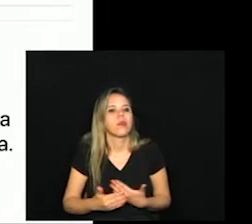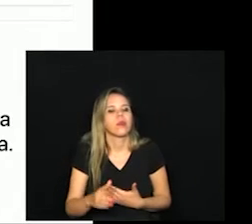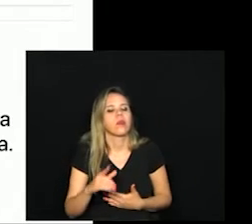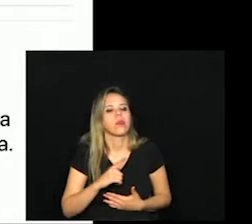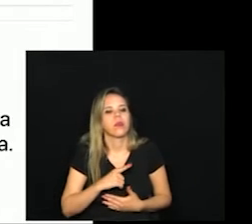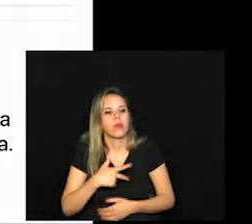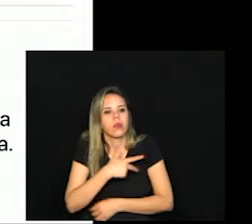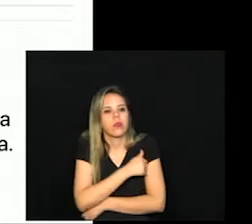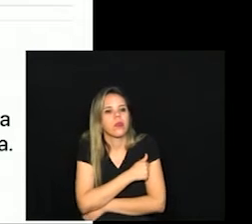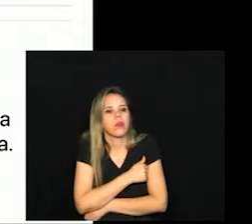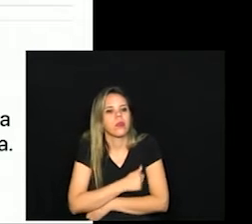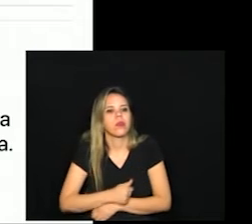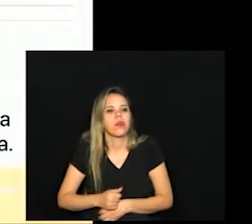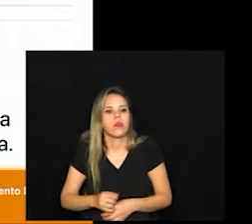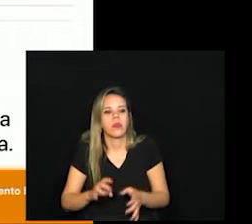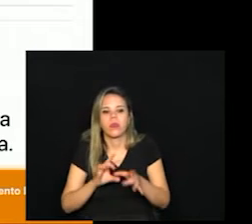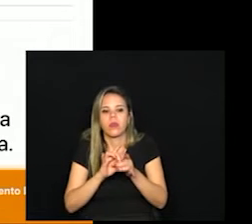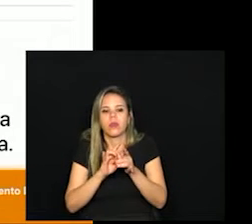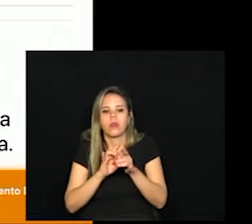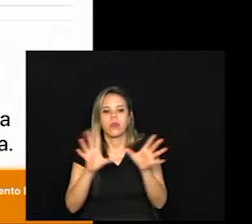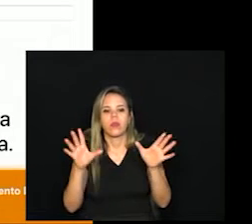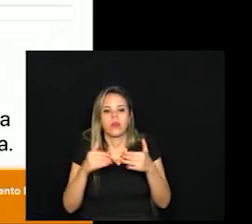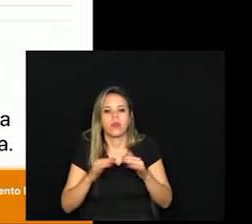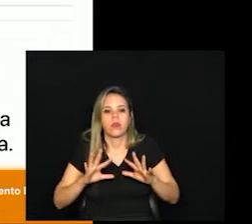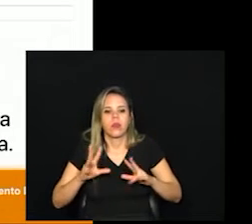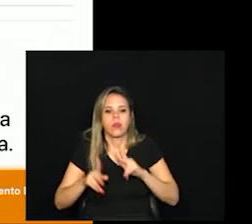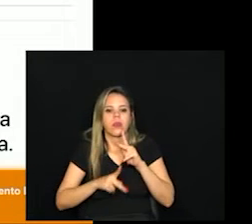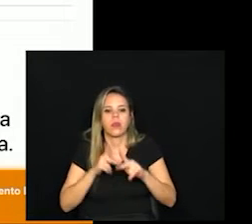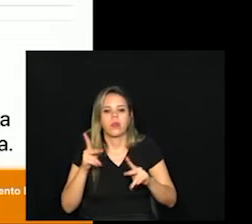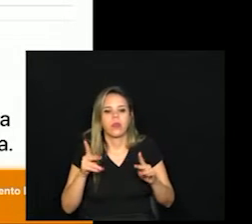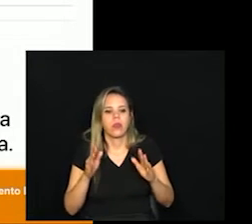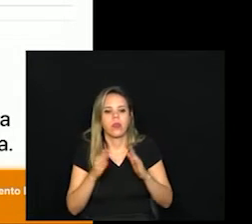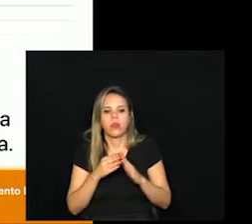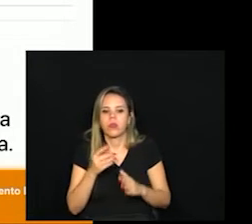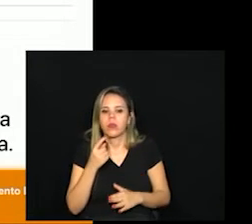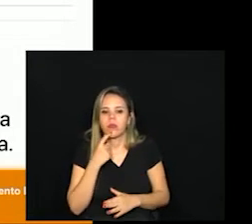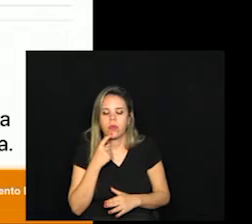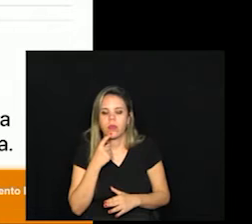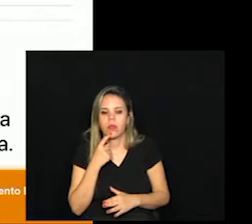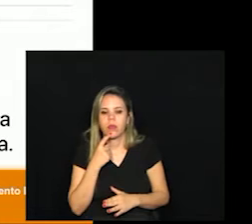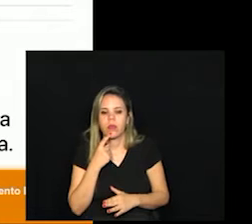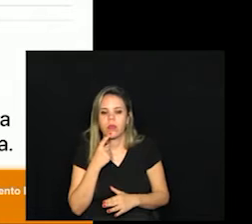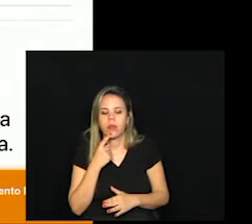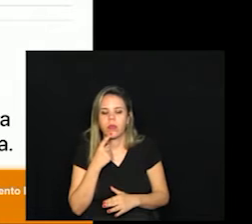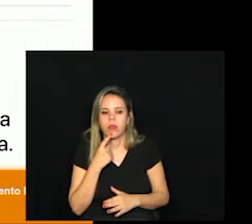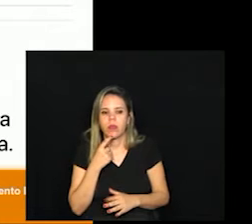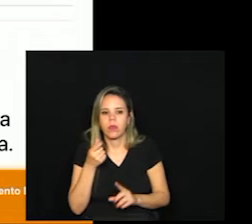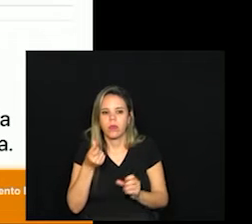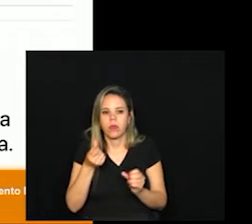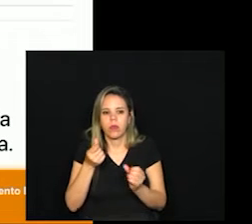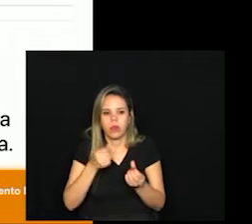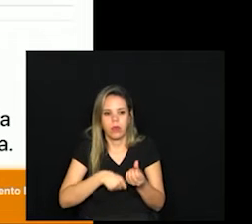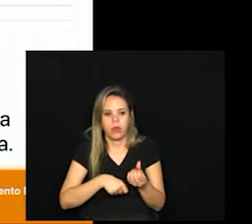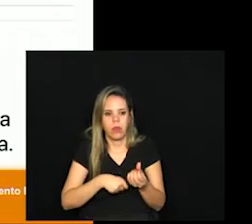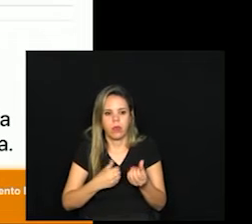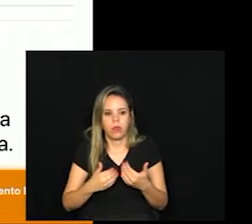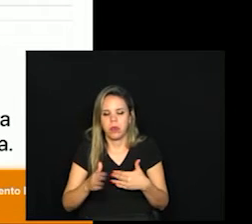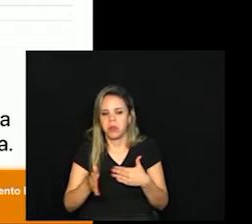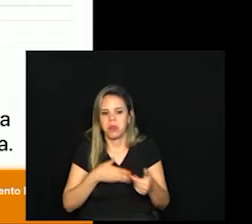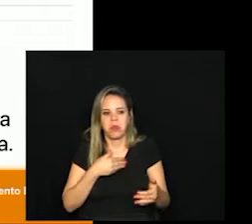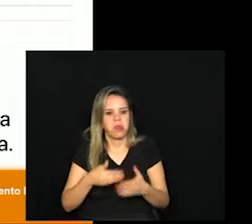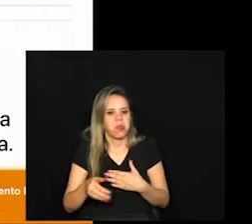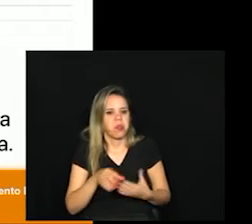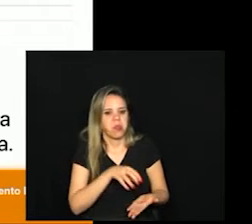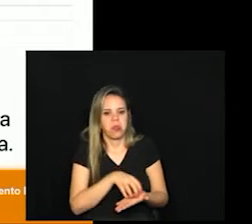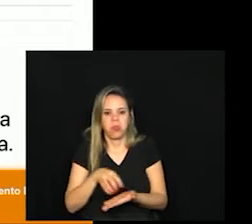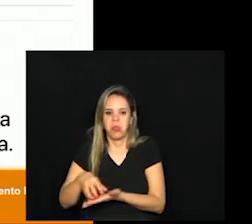essa vacinação aberta a todos os moradores de Campinas a partir dos 6 meses de idade em qualquer